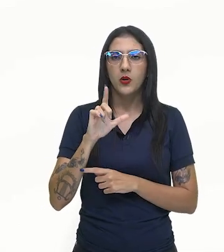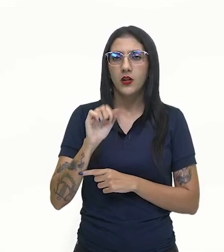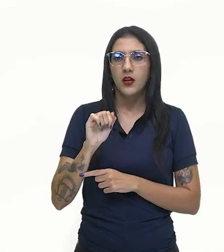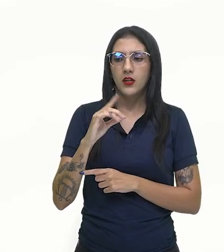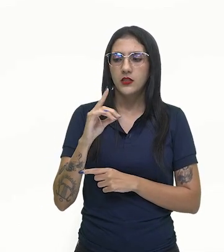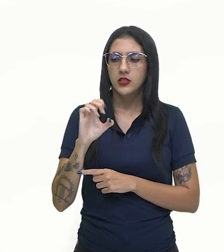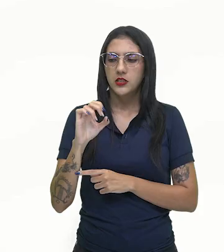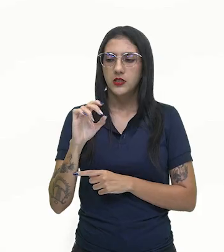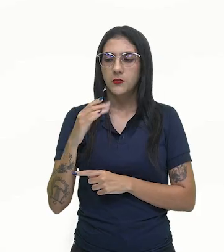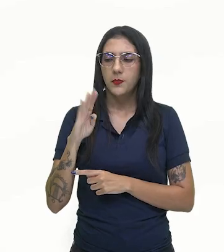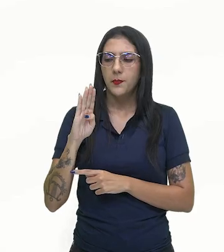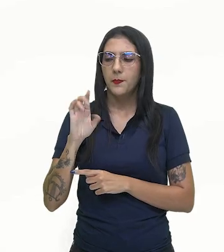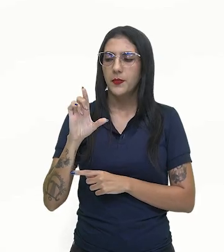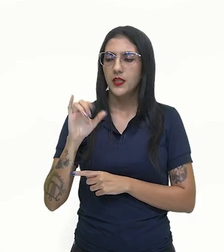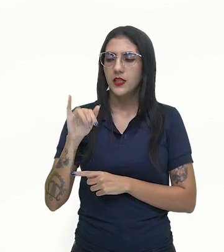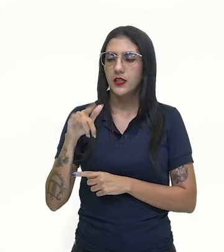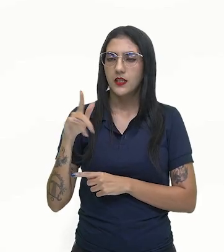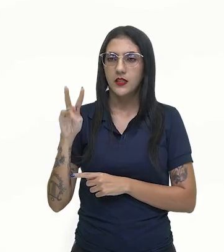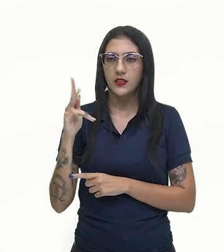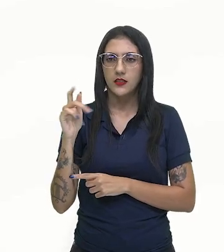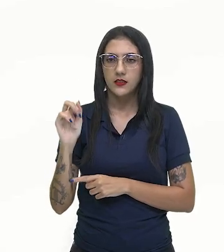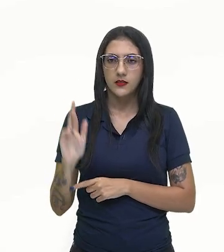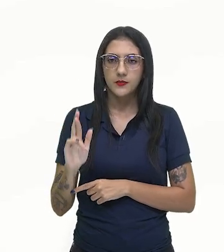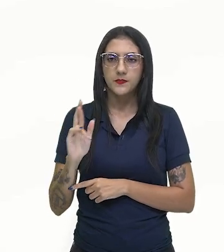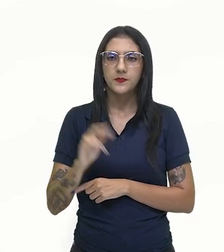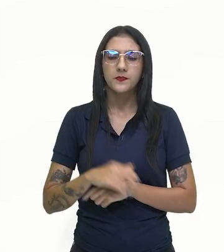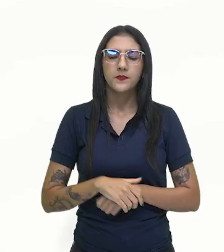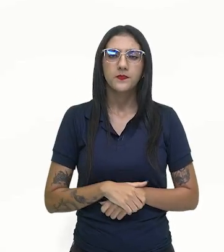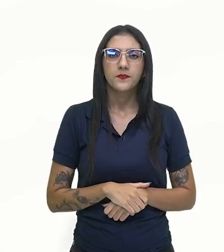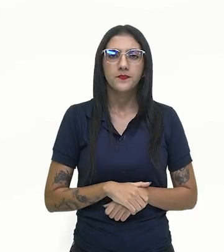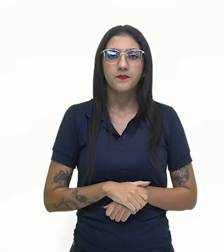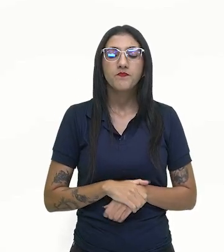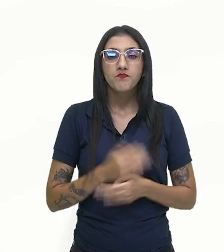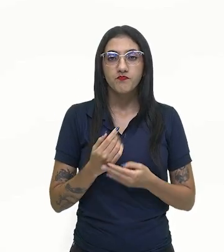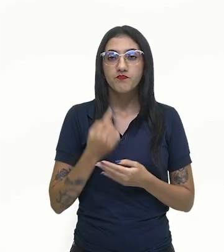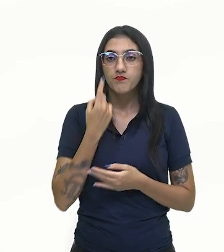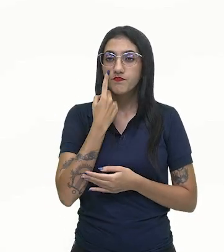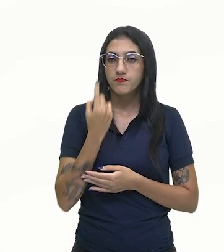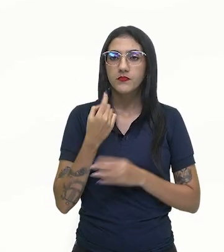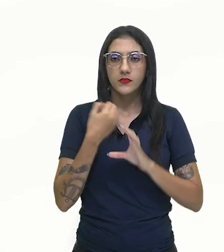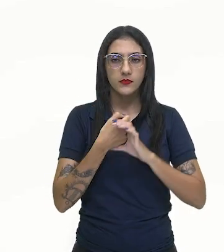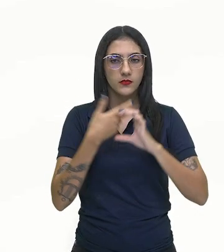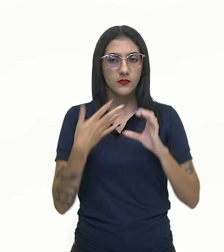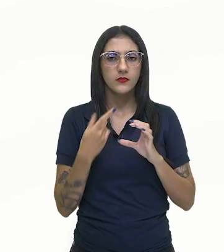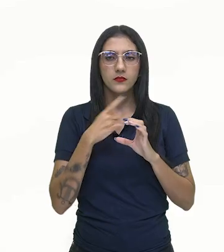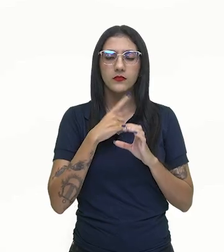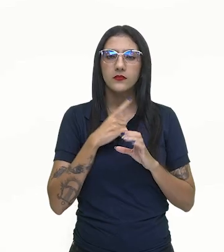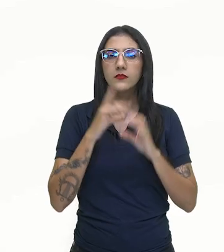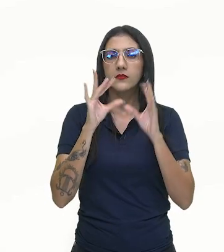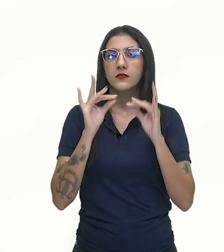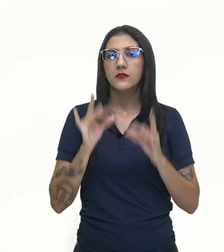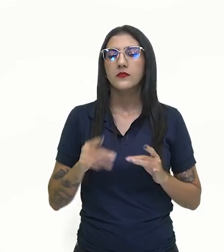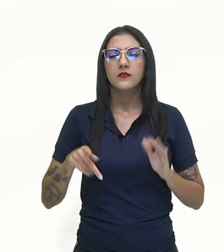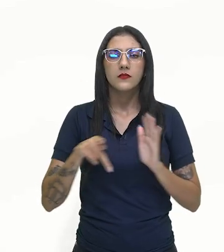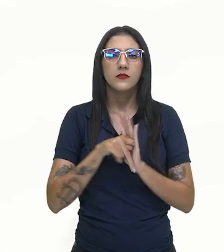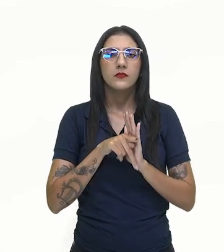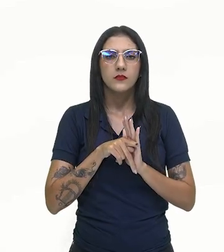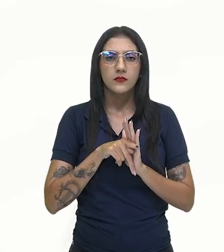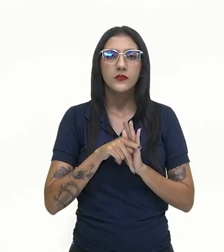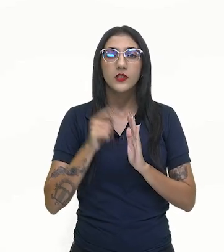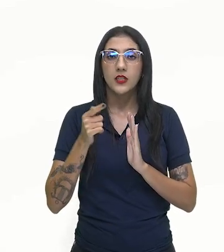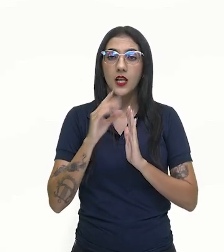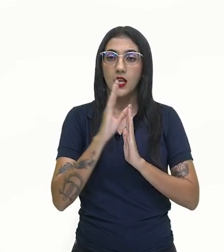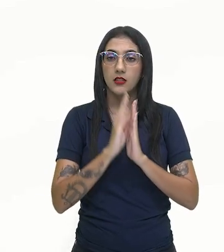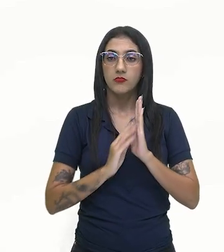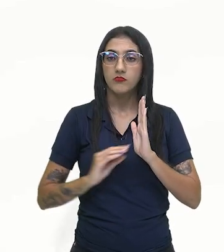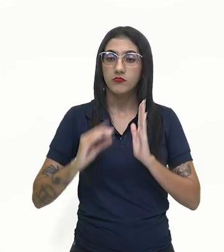bilhar. Tá bom? Então, tendo essas características, eu já sei que esse modelo se refere ao modelo de John